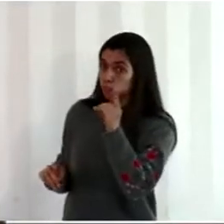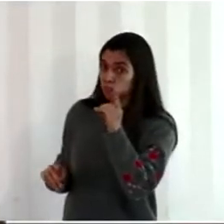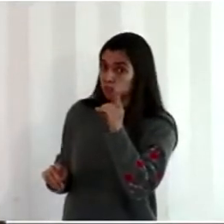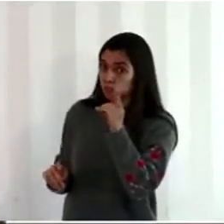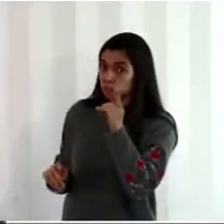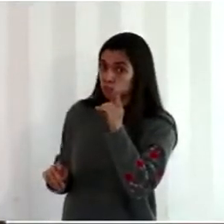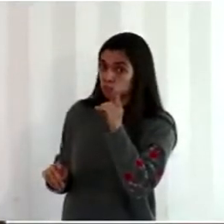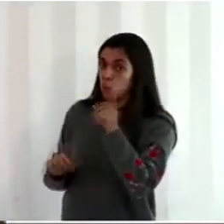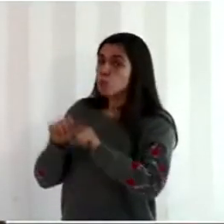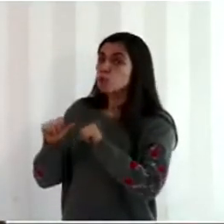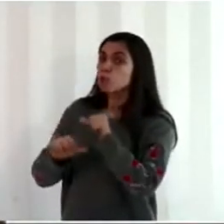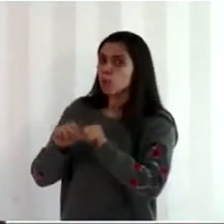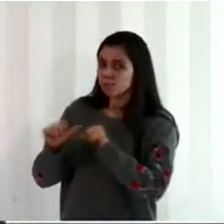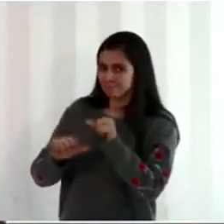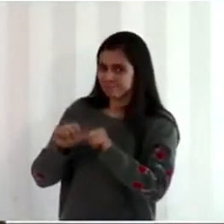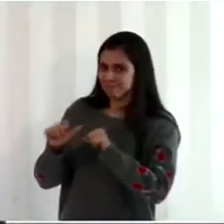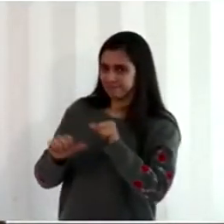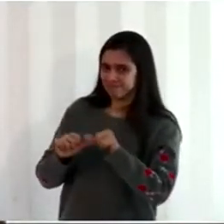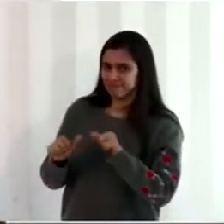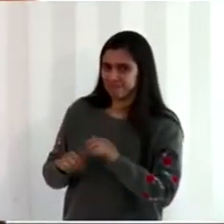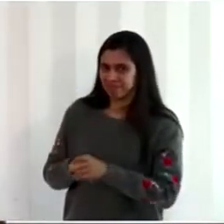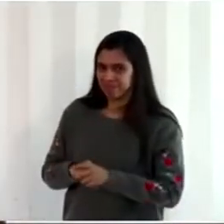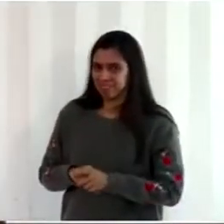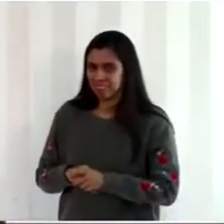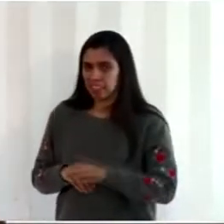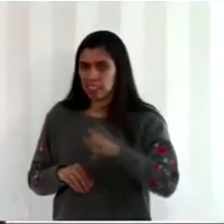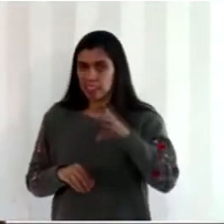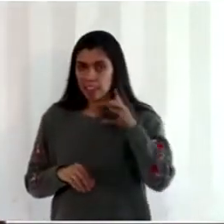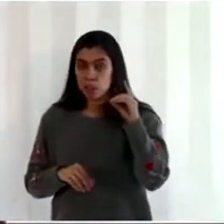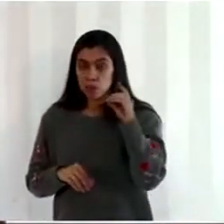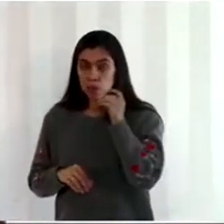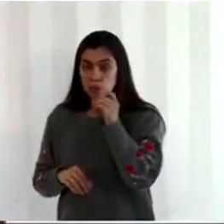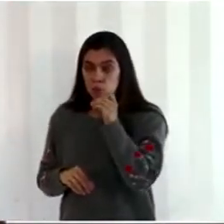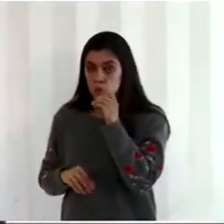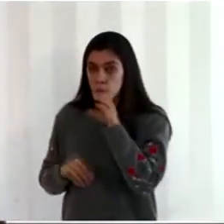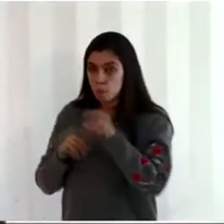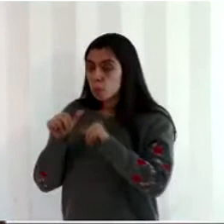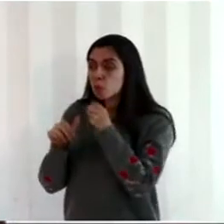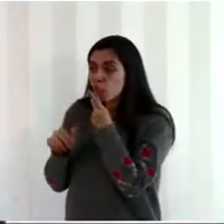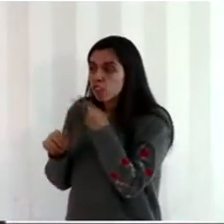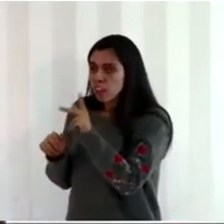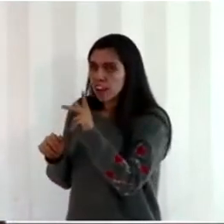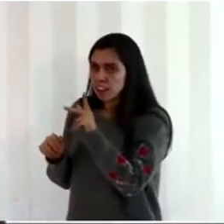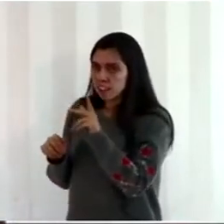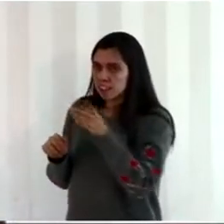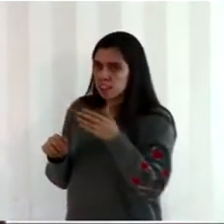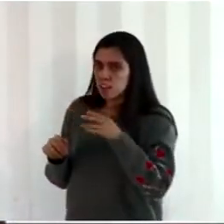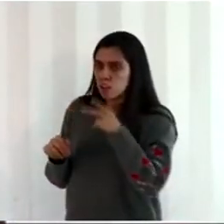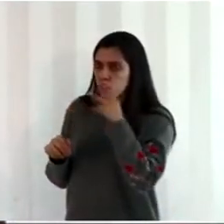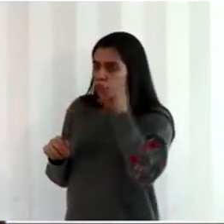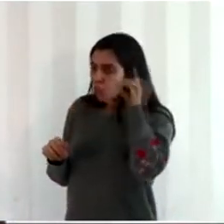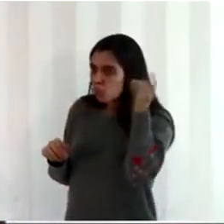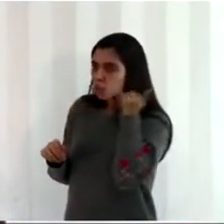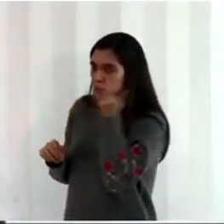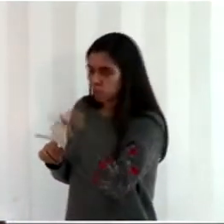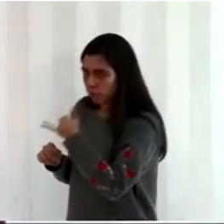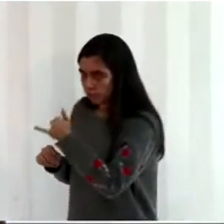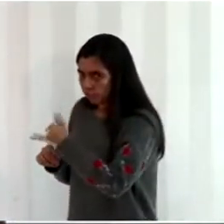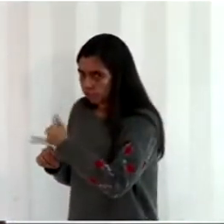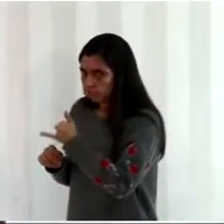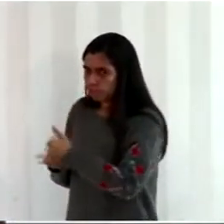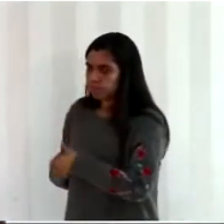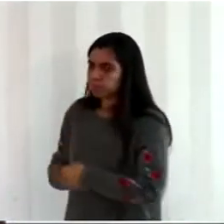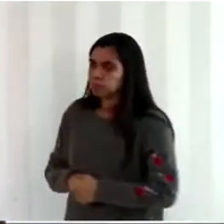passado, mas está falando daquele dia em diante, do momento em que se fundou o templo, a construção segue adiante, eles estão construindo